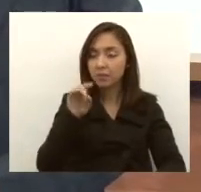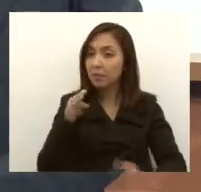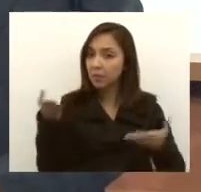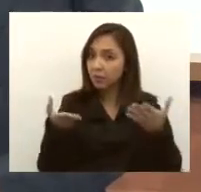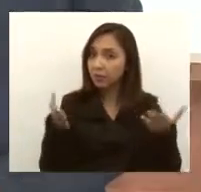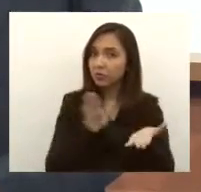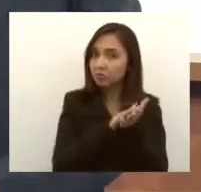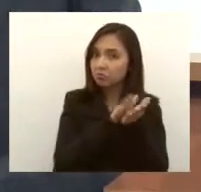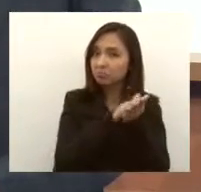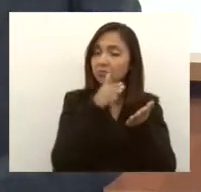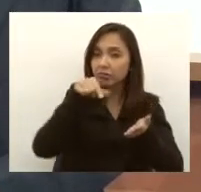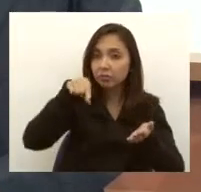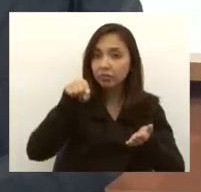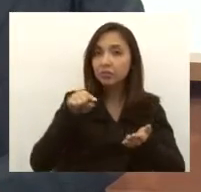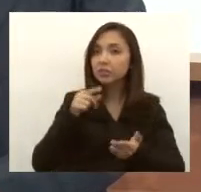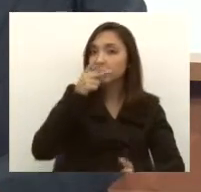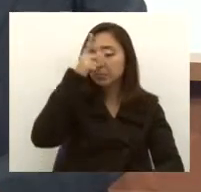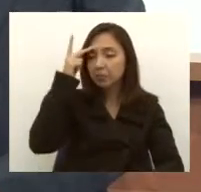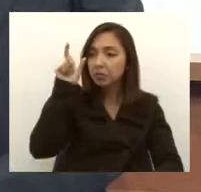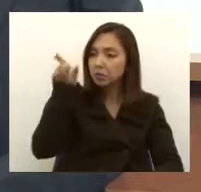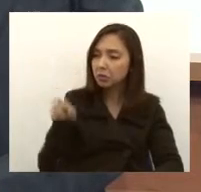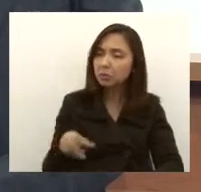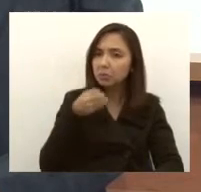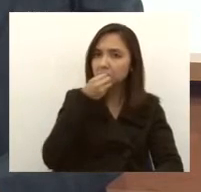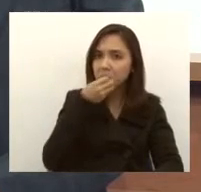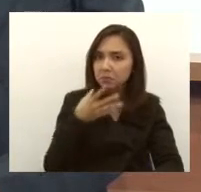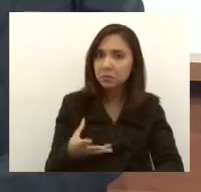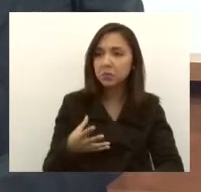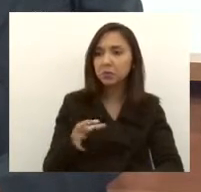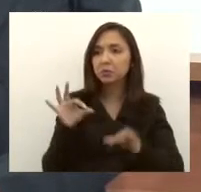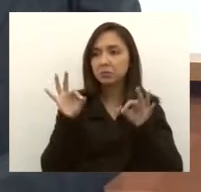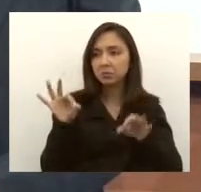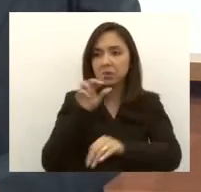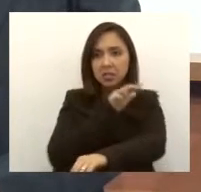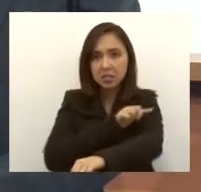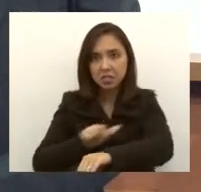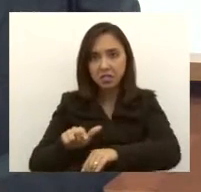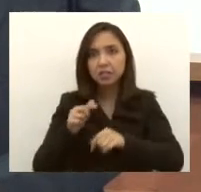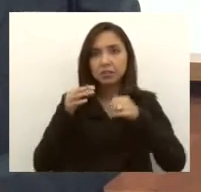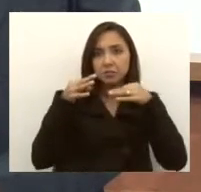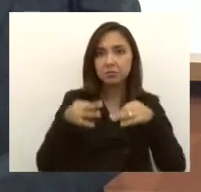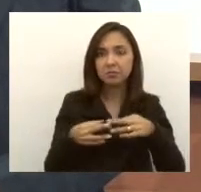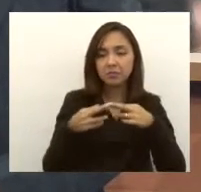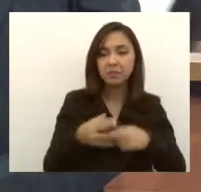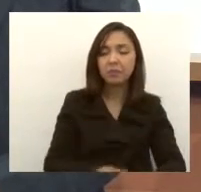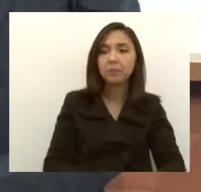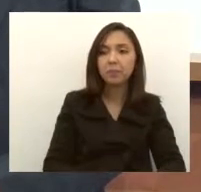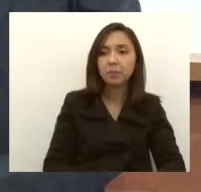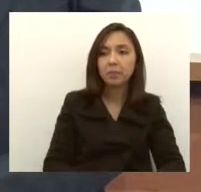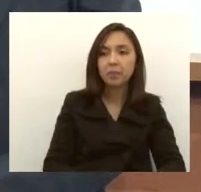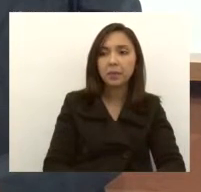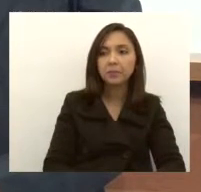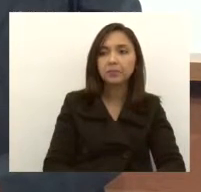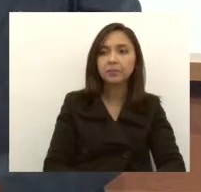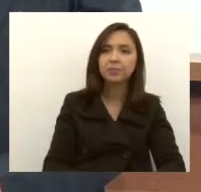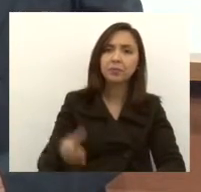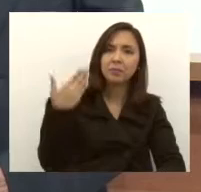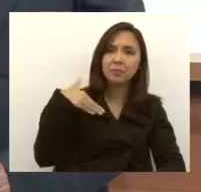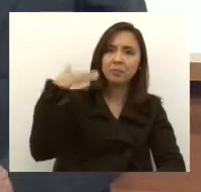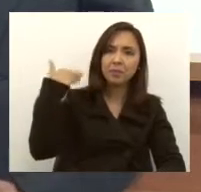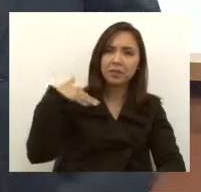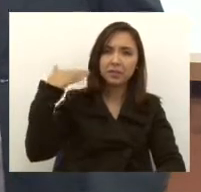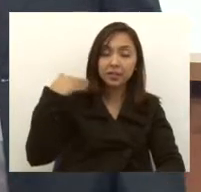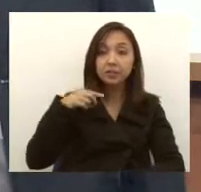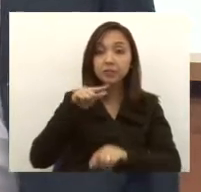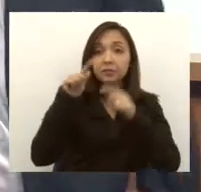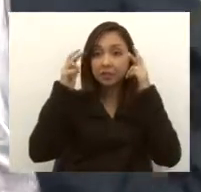Ceará, que é uma pessoa maravilhosa, respeitoso. E você da época do Pascoal Tomeu, quando existia respeito com